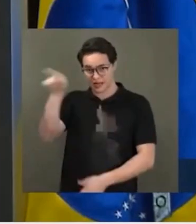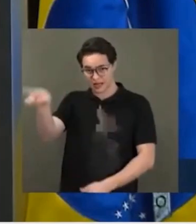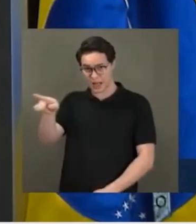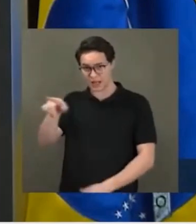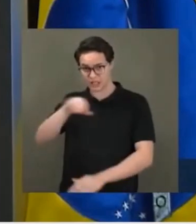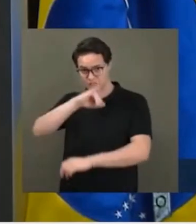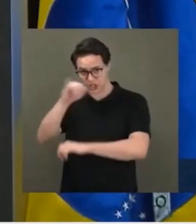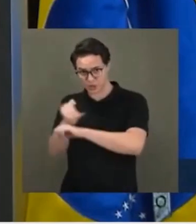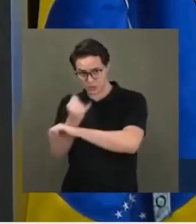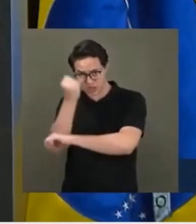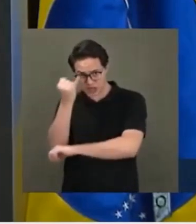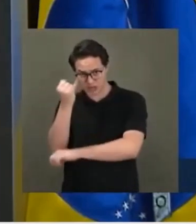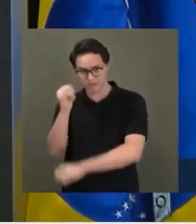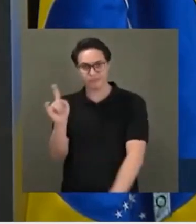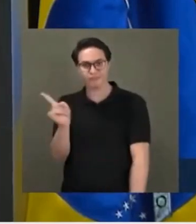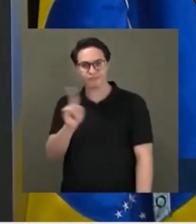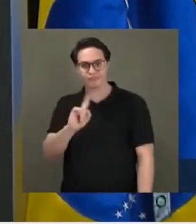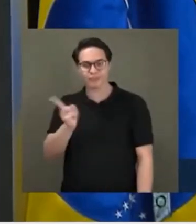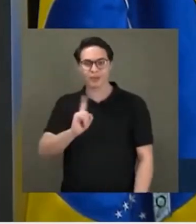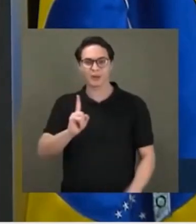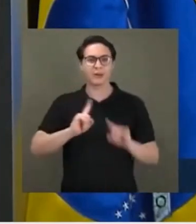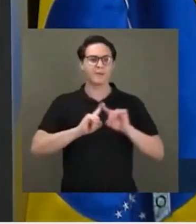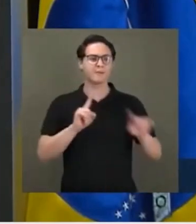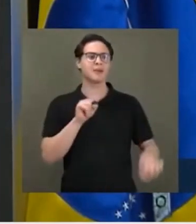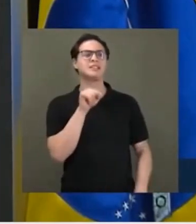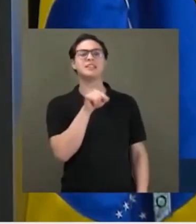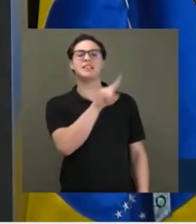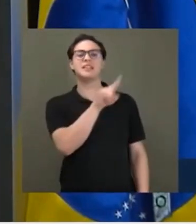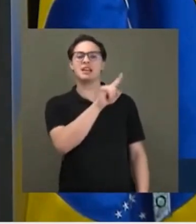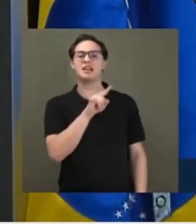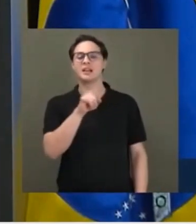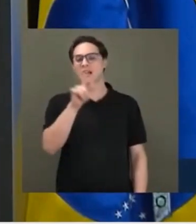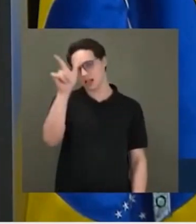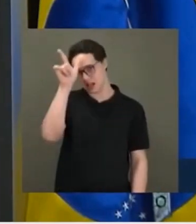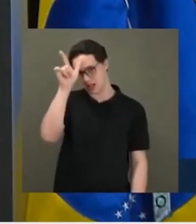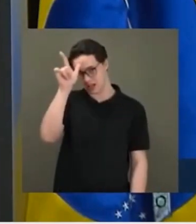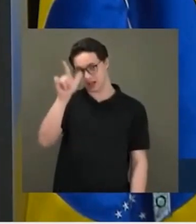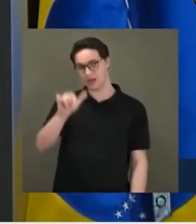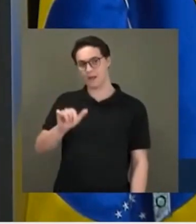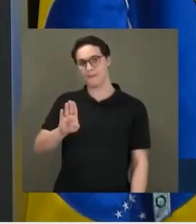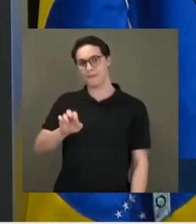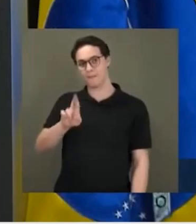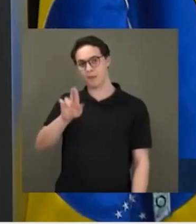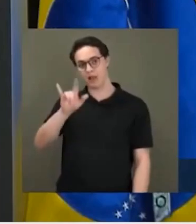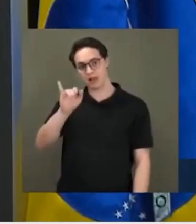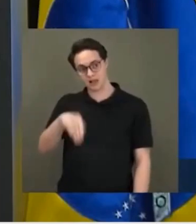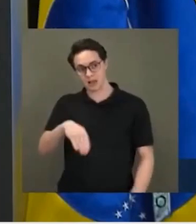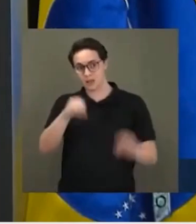mas o museu do holocausto de Berlim na Alemanha